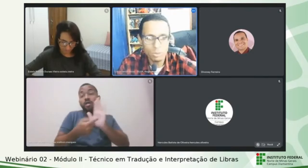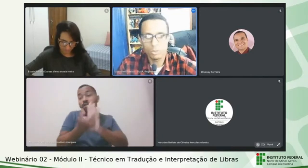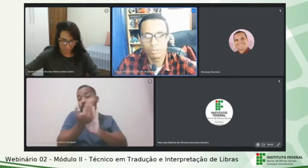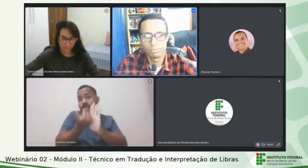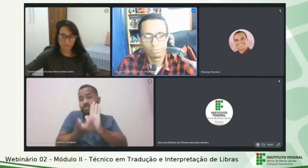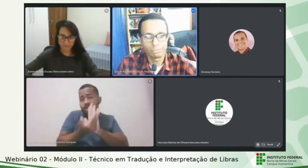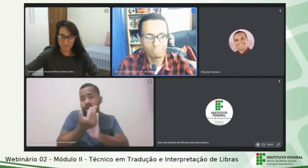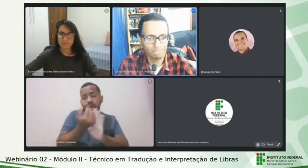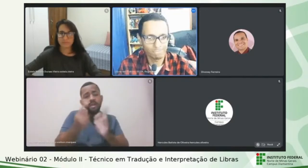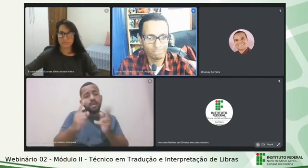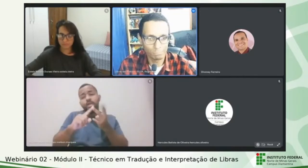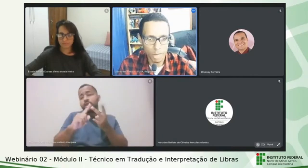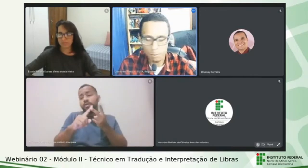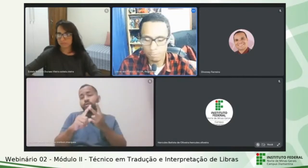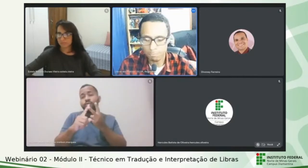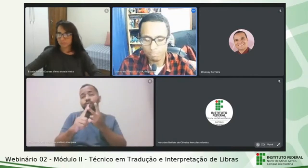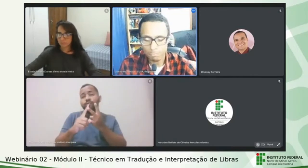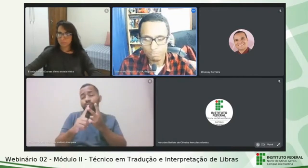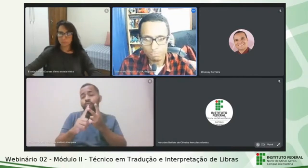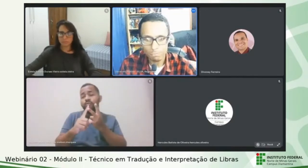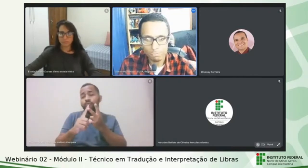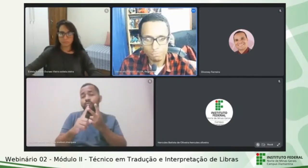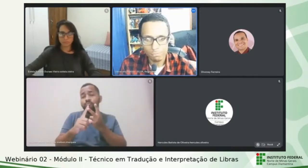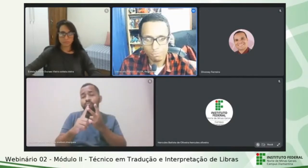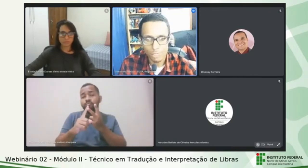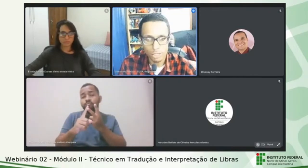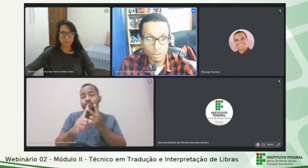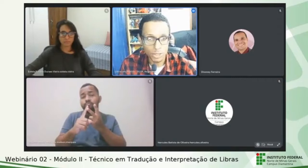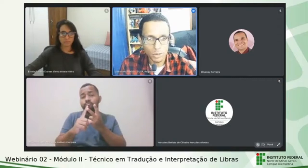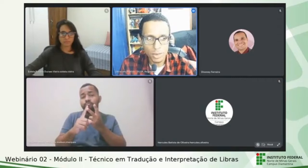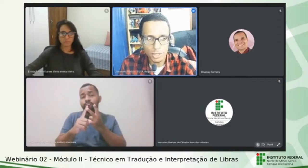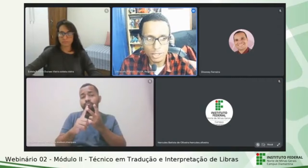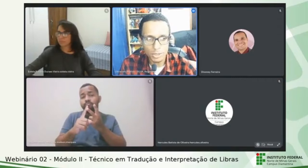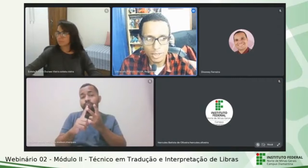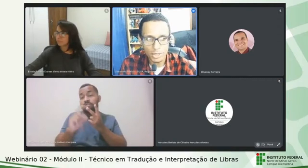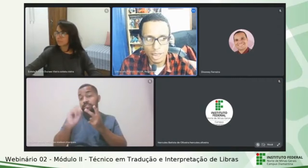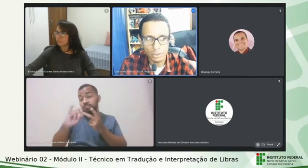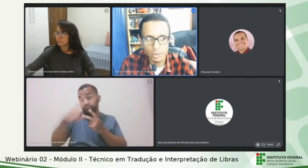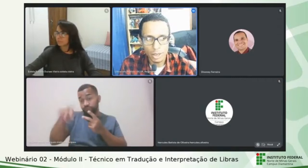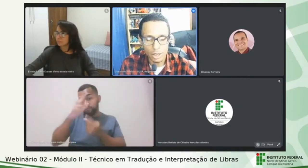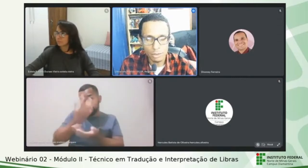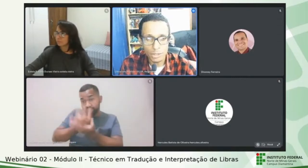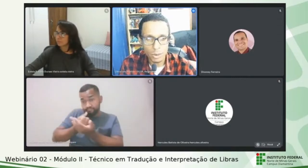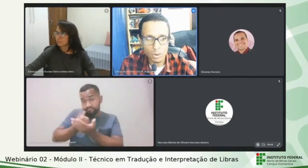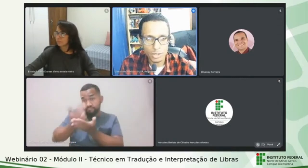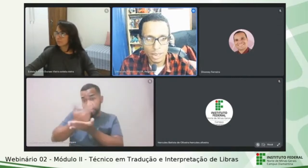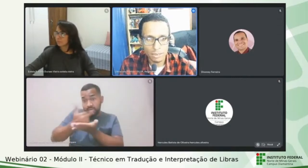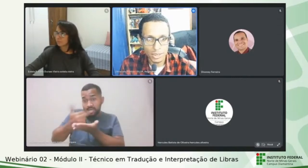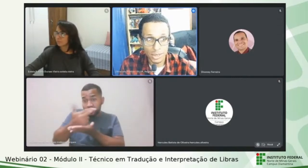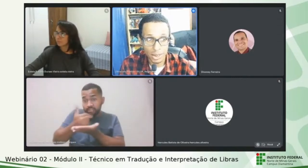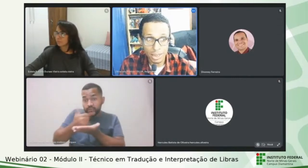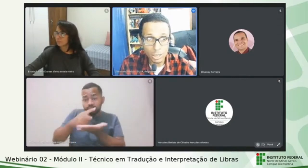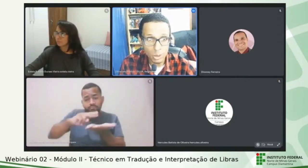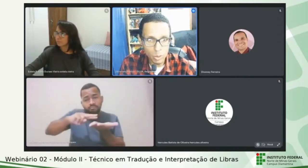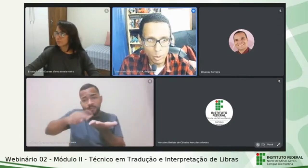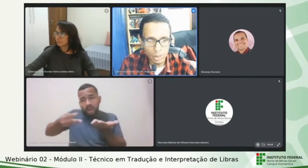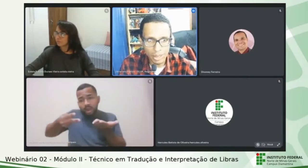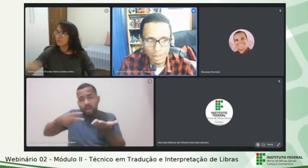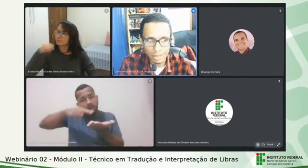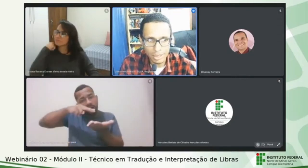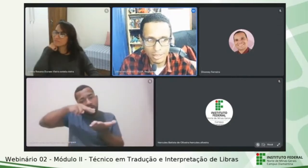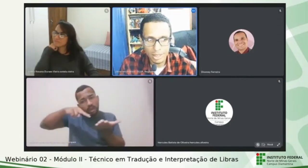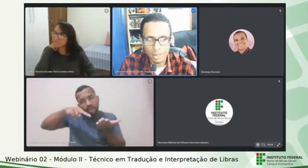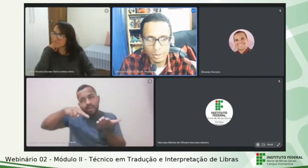desenhos. Né? Se você tem um registro em desenho e você consegue fazer a leitura